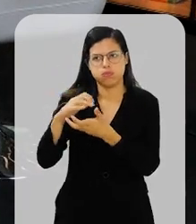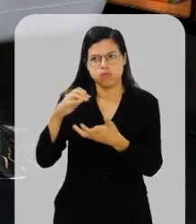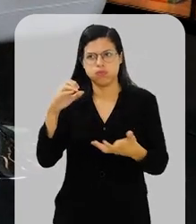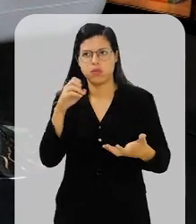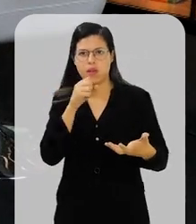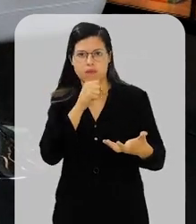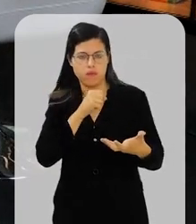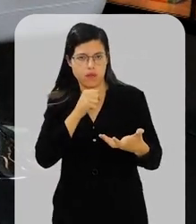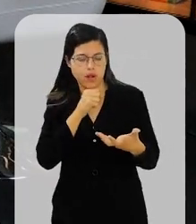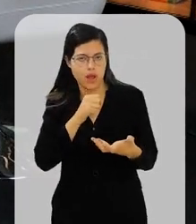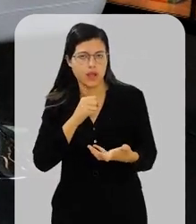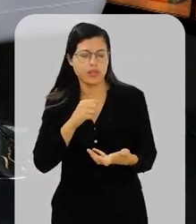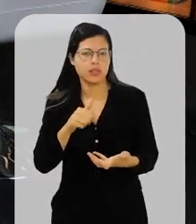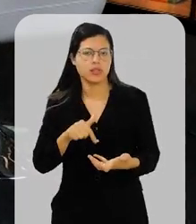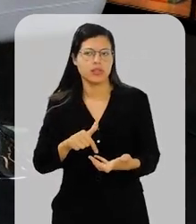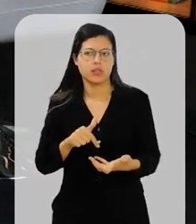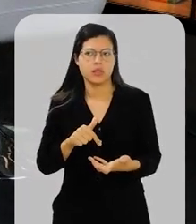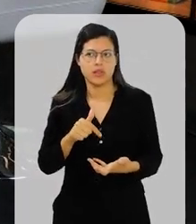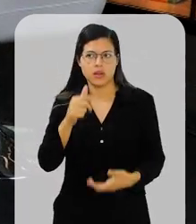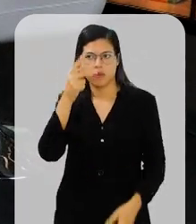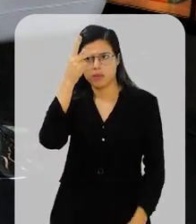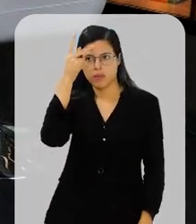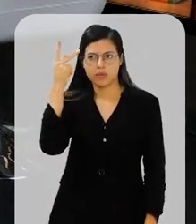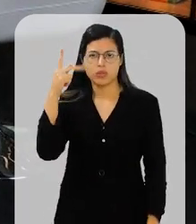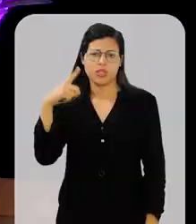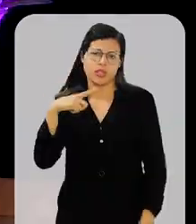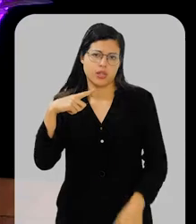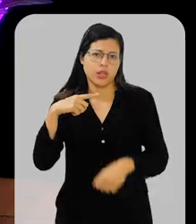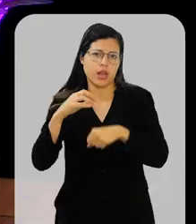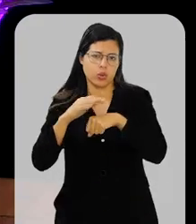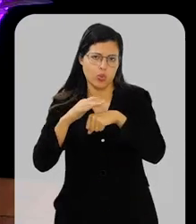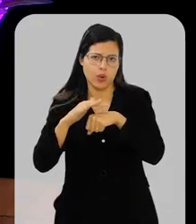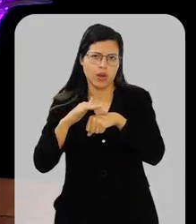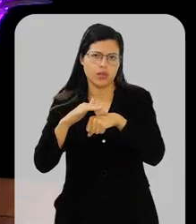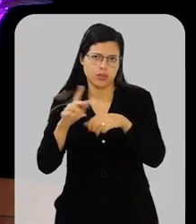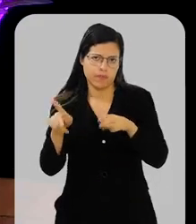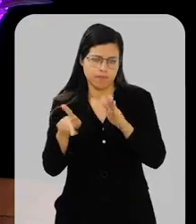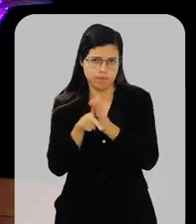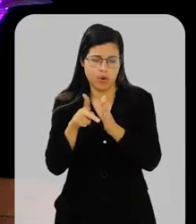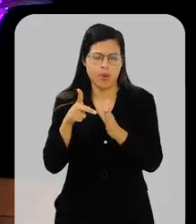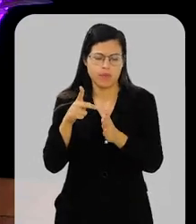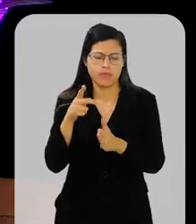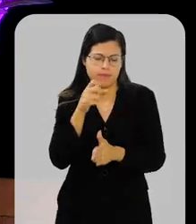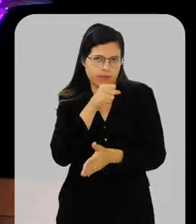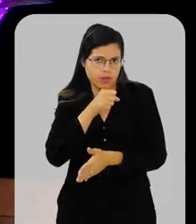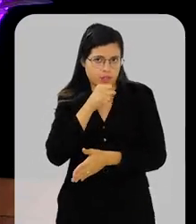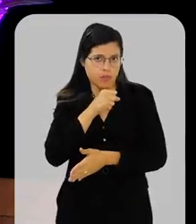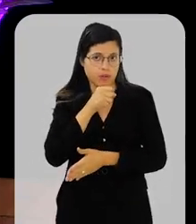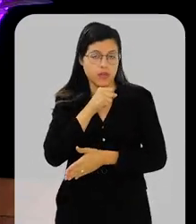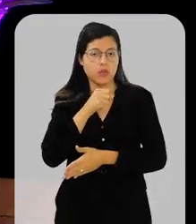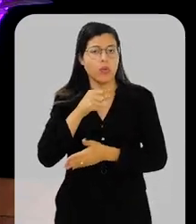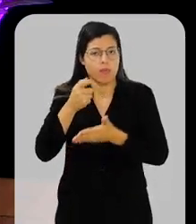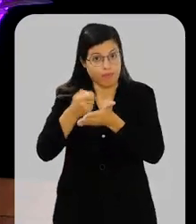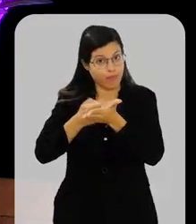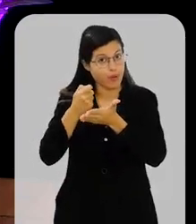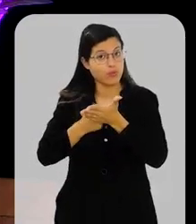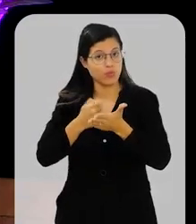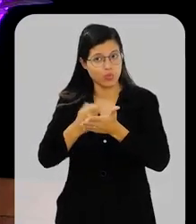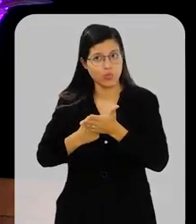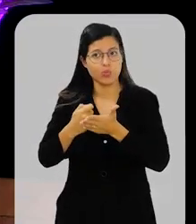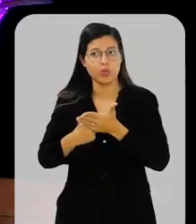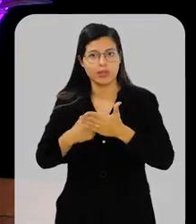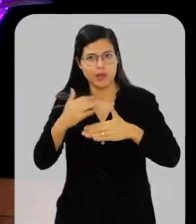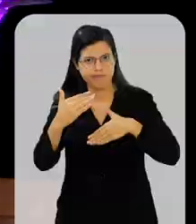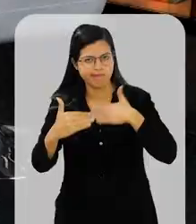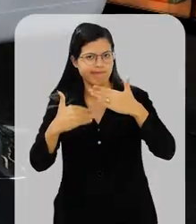envelhece, especialmente as pessoas que aí são acometidas pelas patologias do envelhecimento. Então, assim, é uma luta,